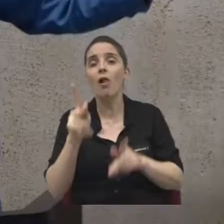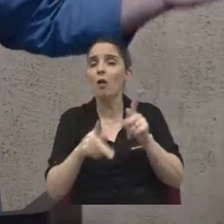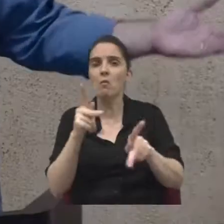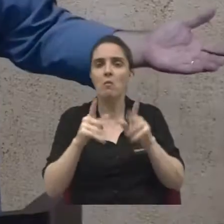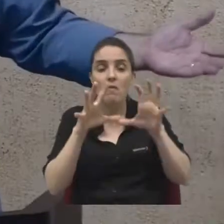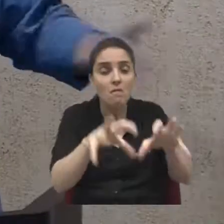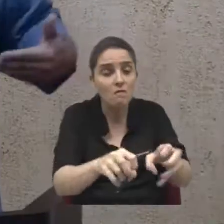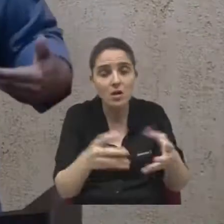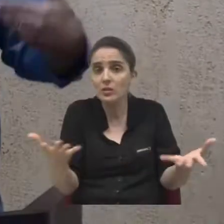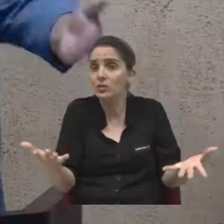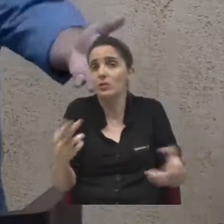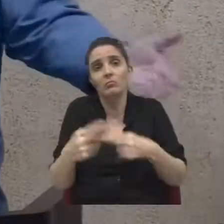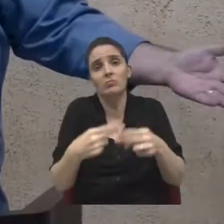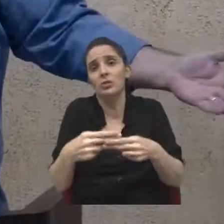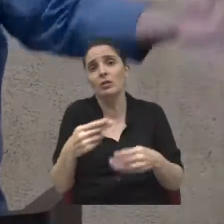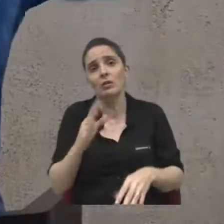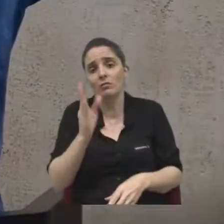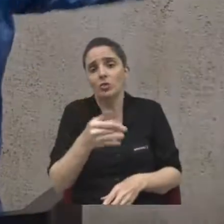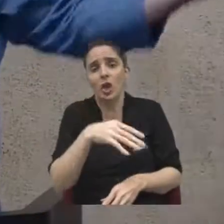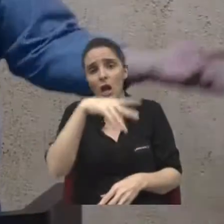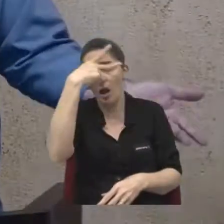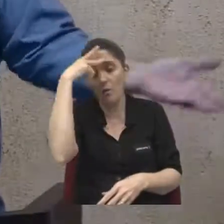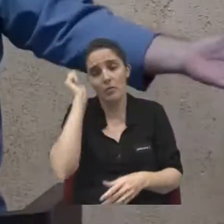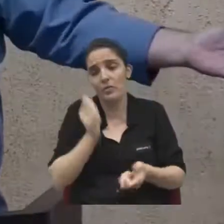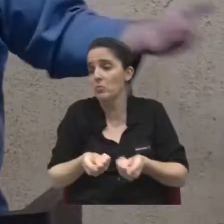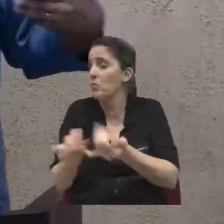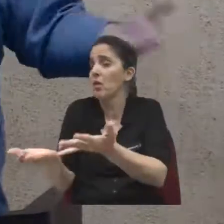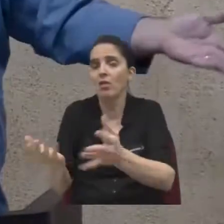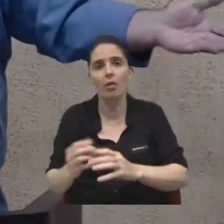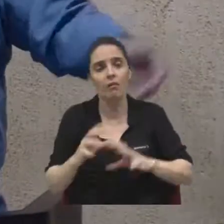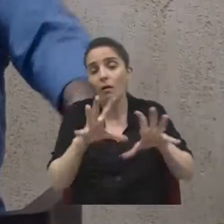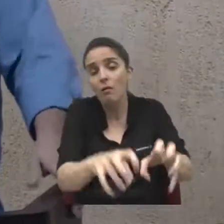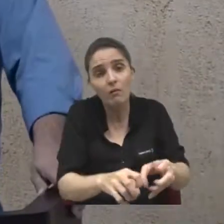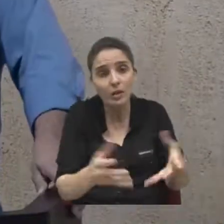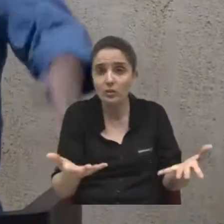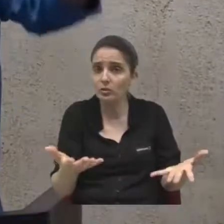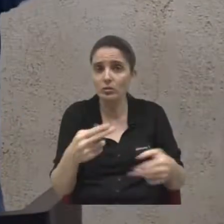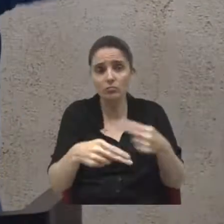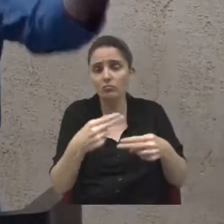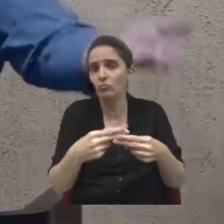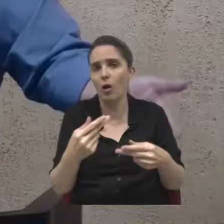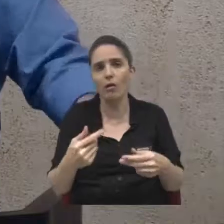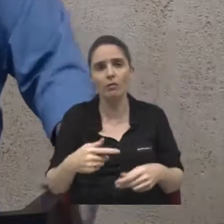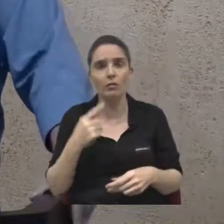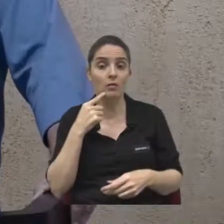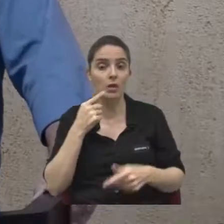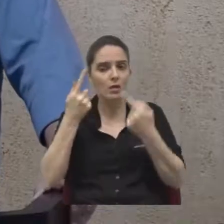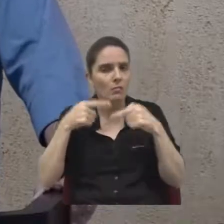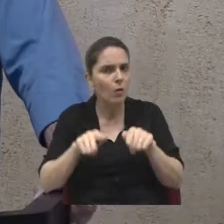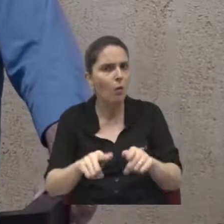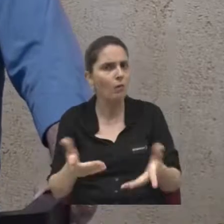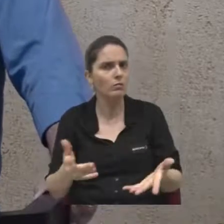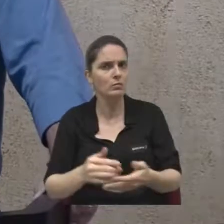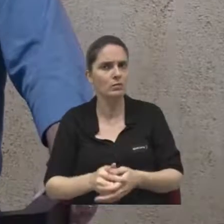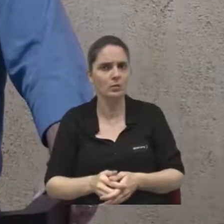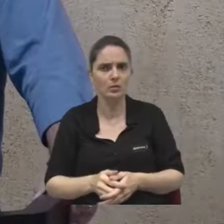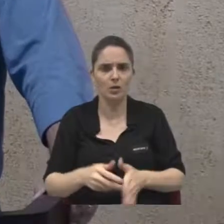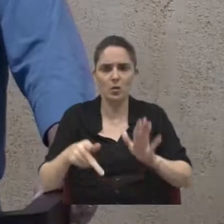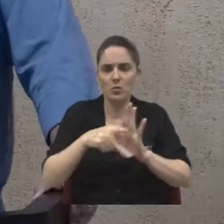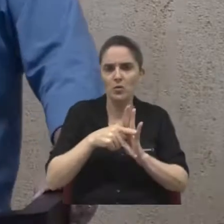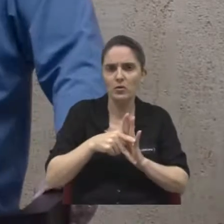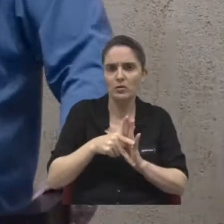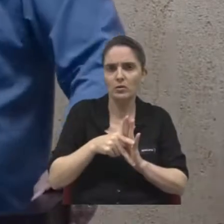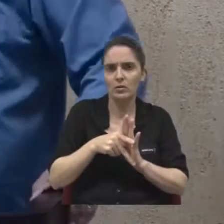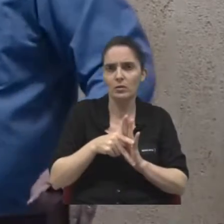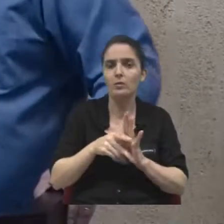está doando, invadiu, doa, vamos invadir então, é isso, eu sou contra. Fez aqui um projeto contra a invasão, e